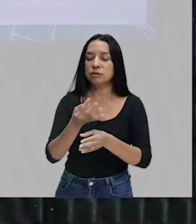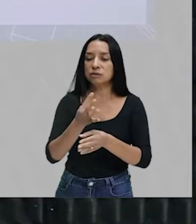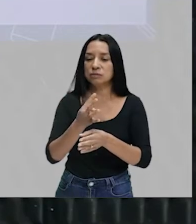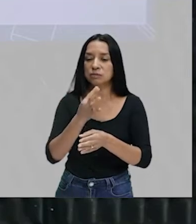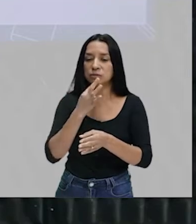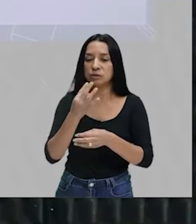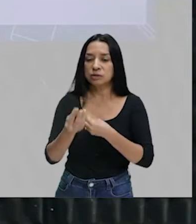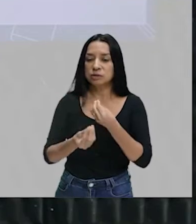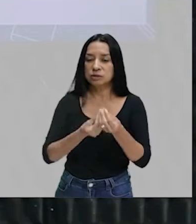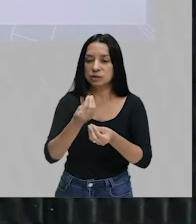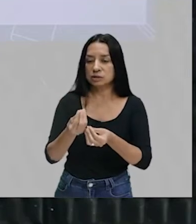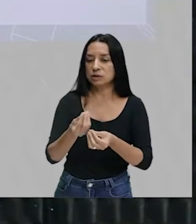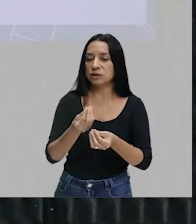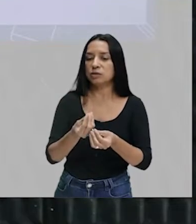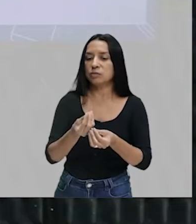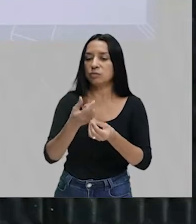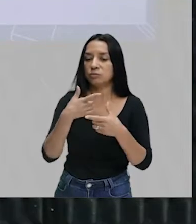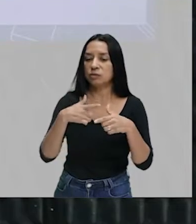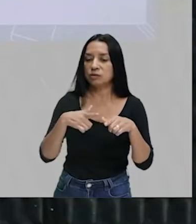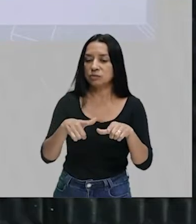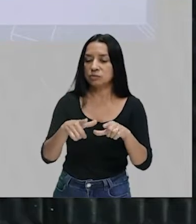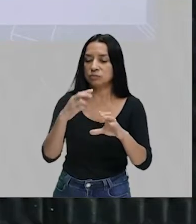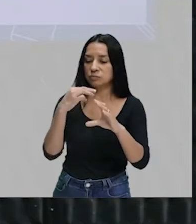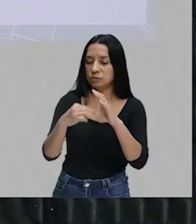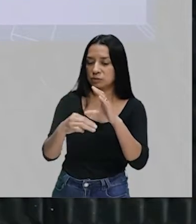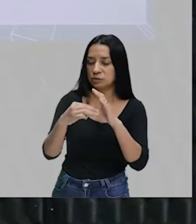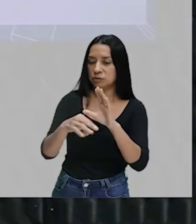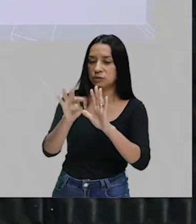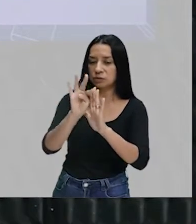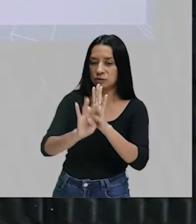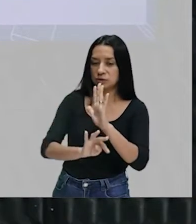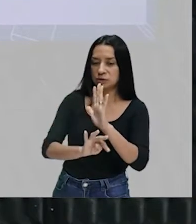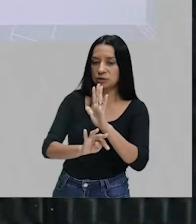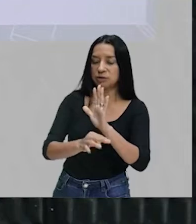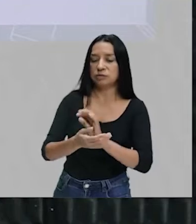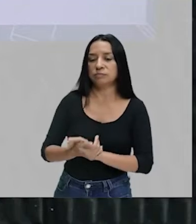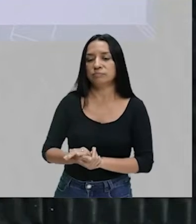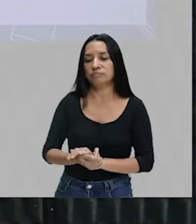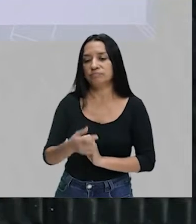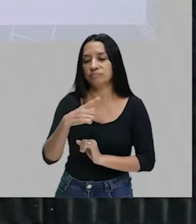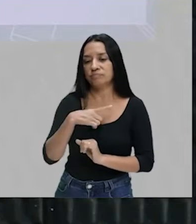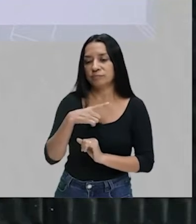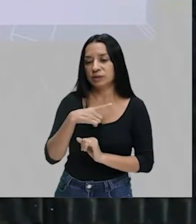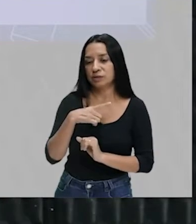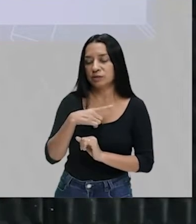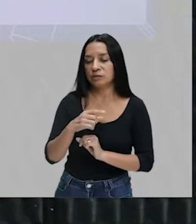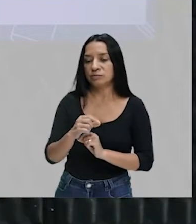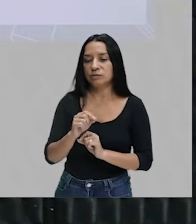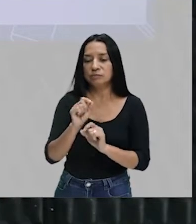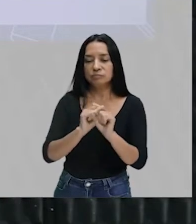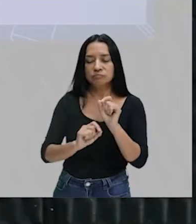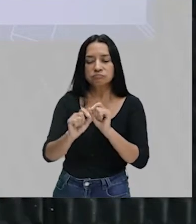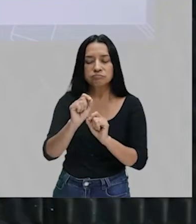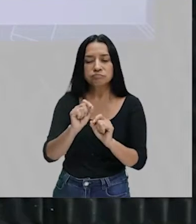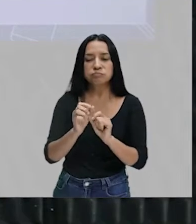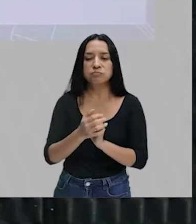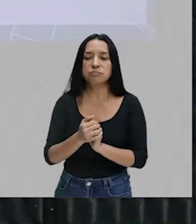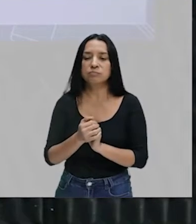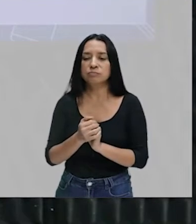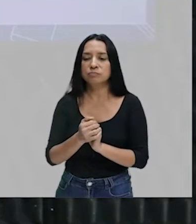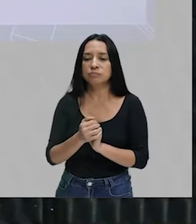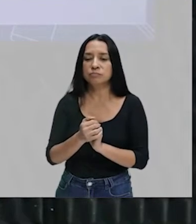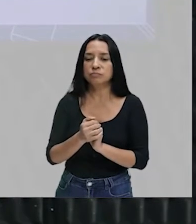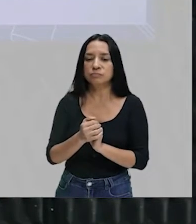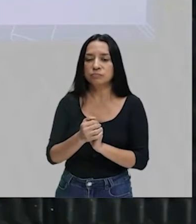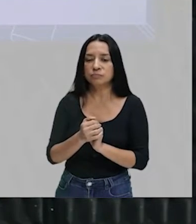language que é o idioma das mensagens de texto ele consiste em abreviations Mc Lan e o